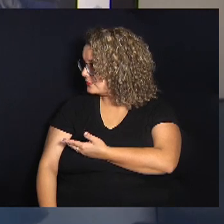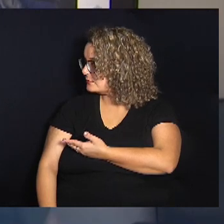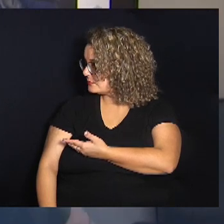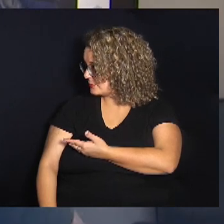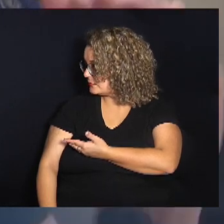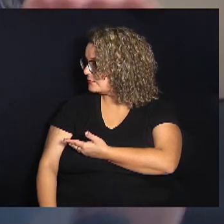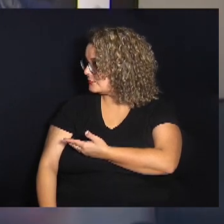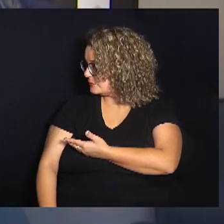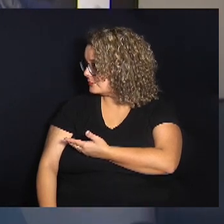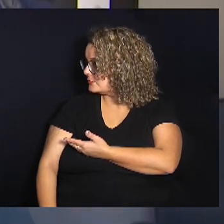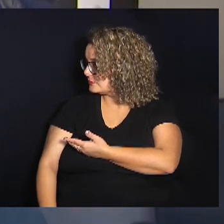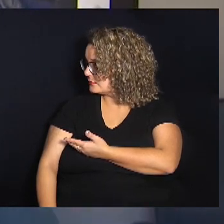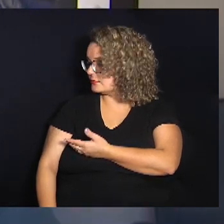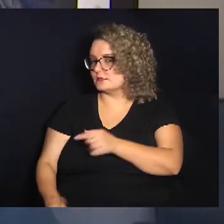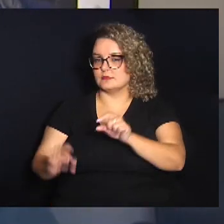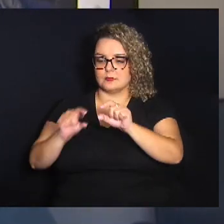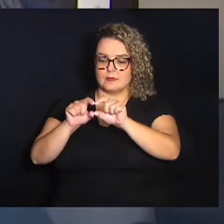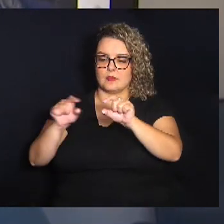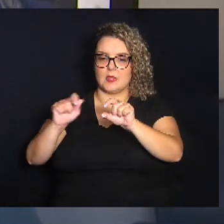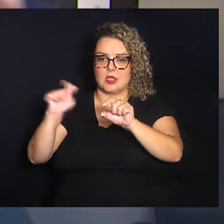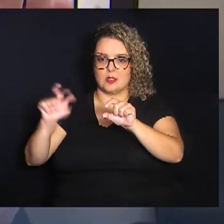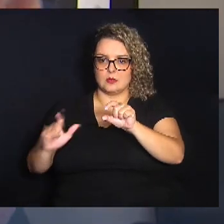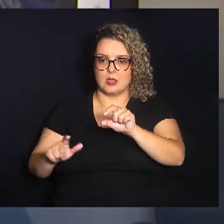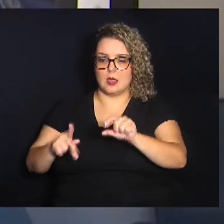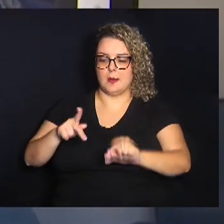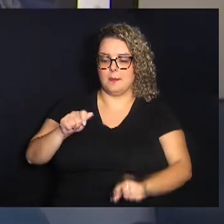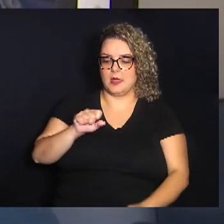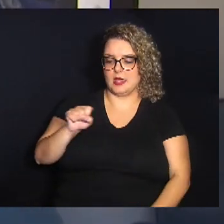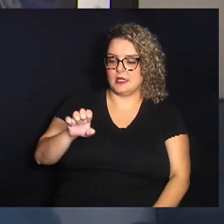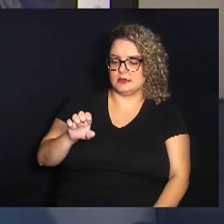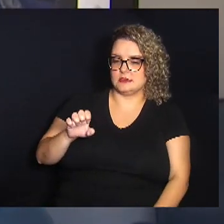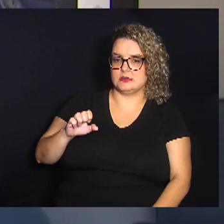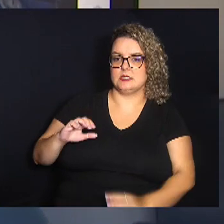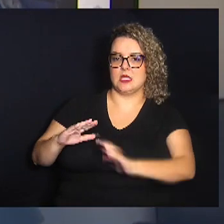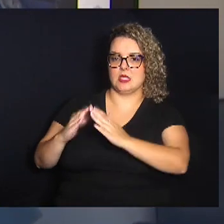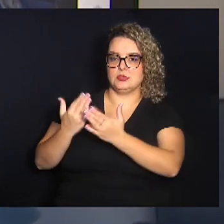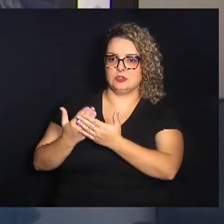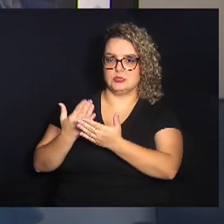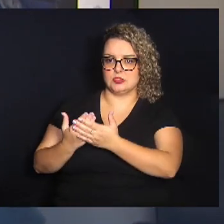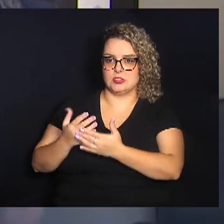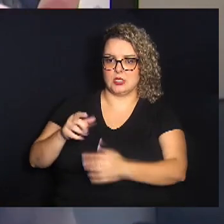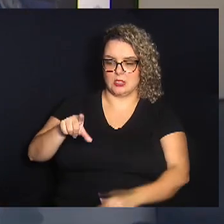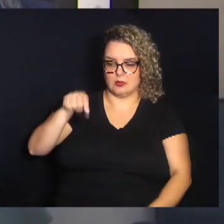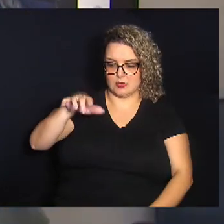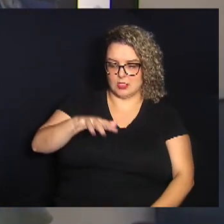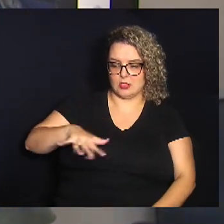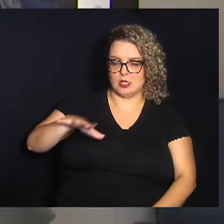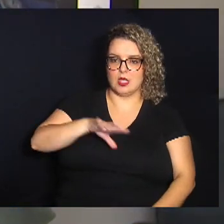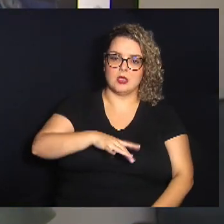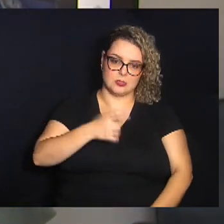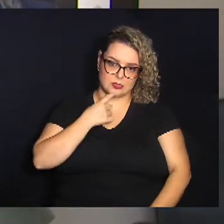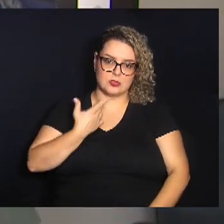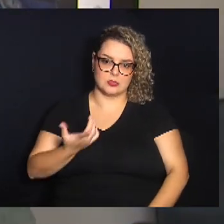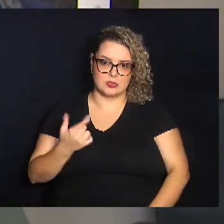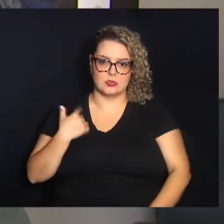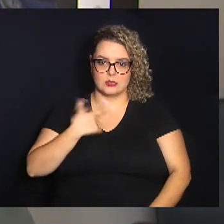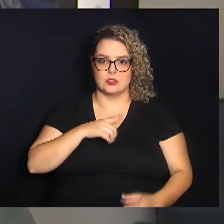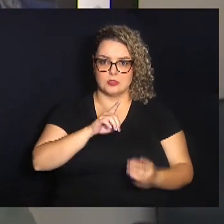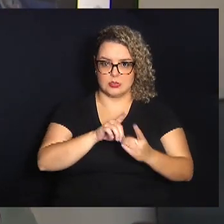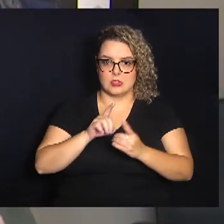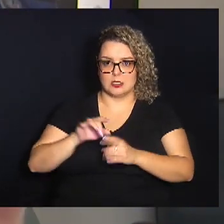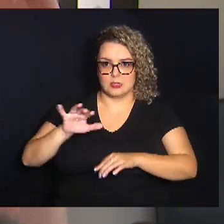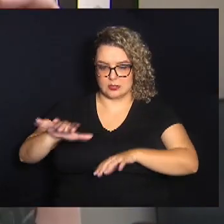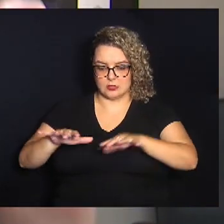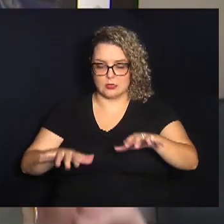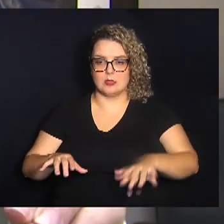www.emtu.sp.gov.br. Numa barra azul está escrito passe escolar, ele vai escolher a região dele, no caso Campinas, né, porque a gente atende outras regiões, ele